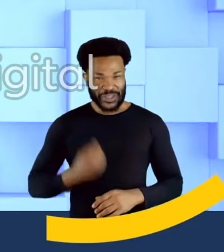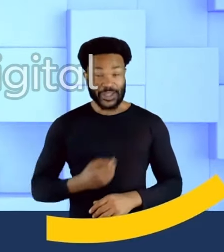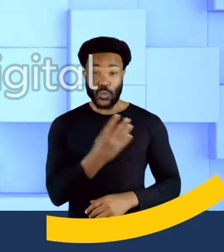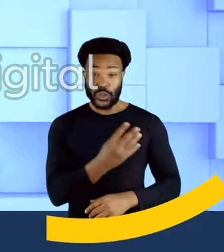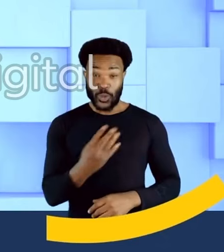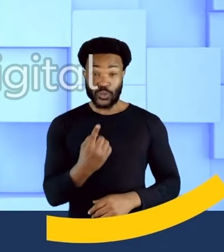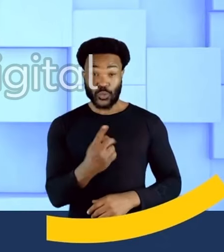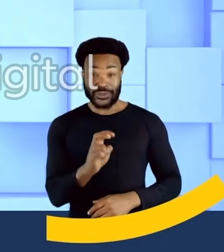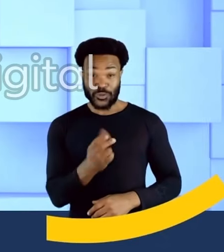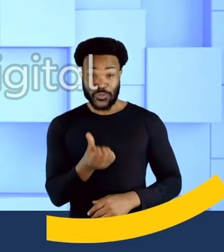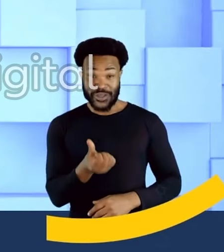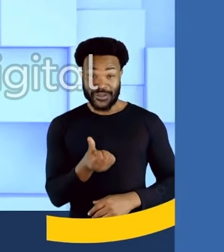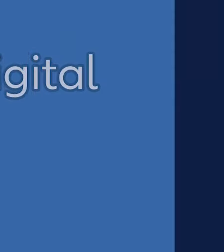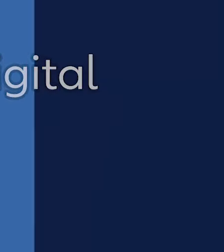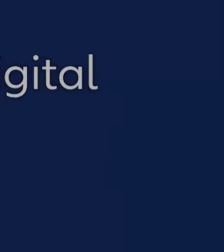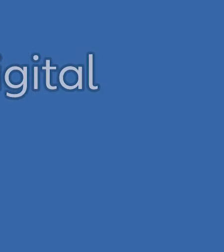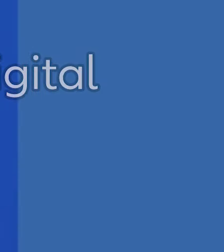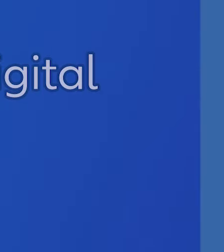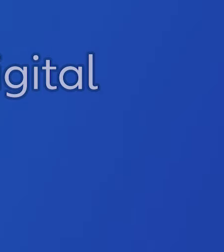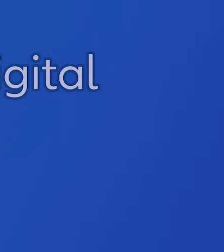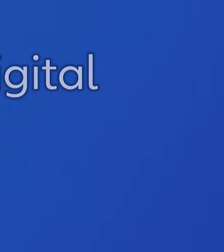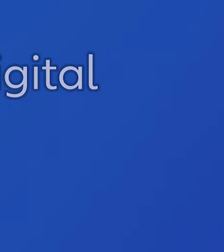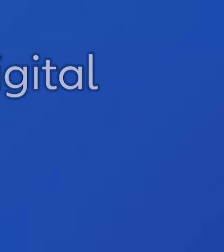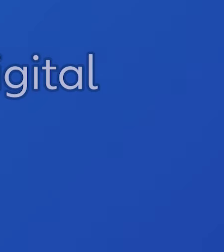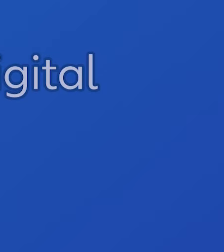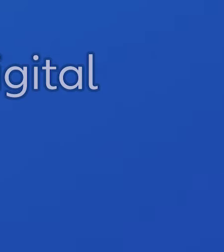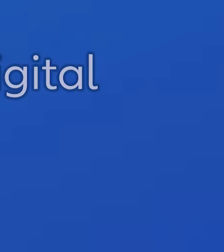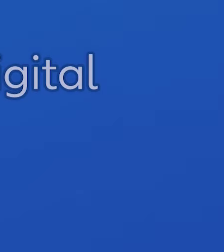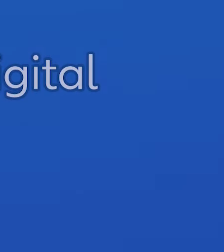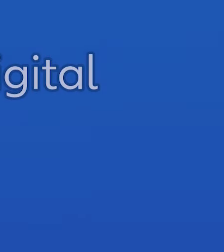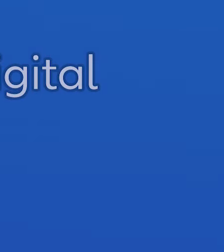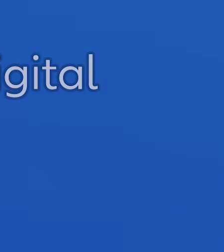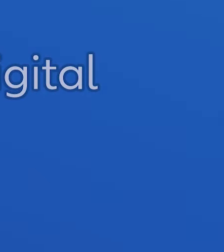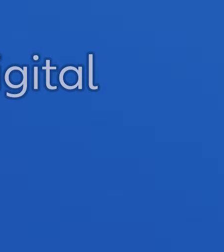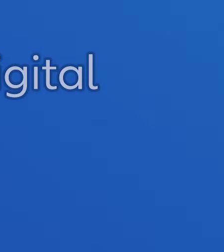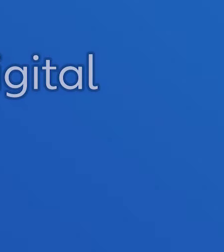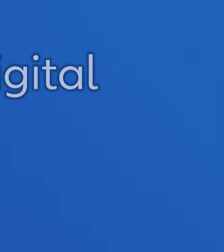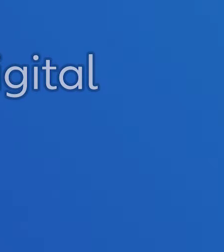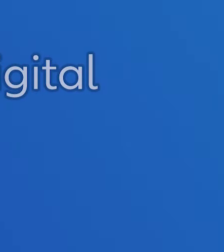Ricardo Teixeira, 44-156. União Brasil.